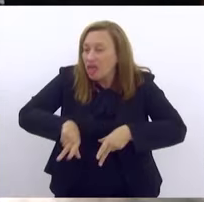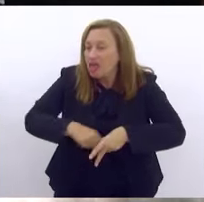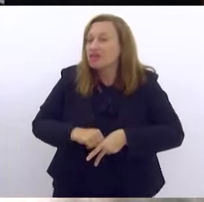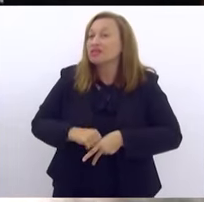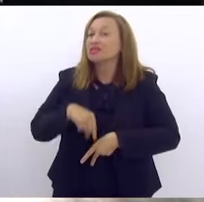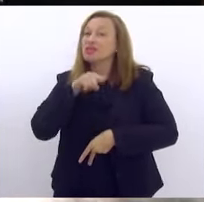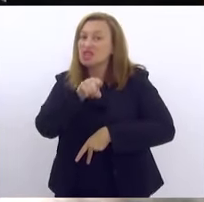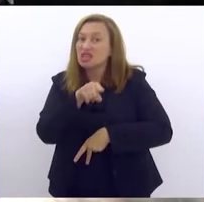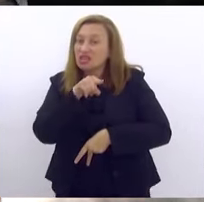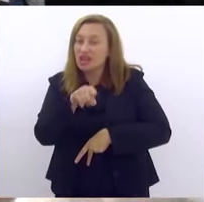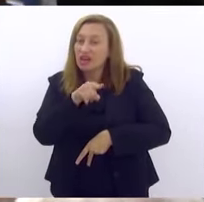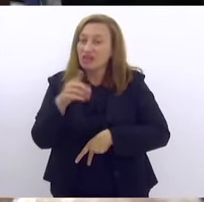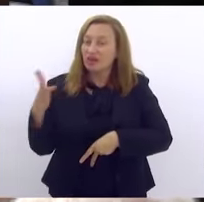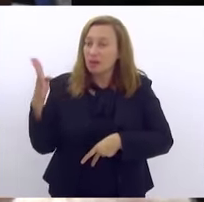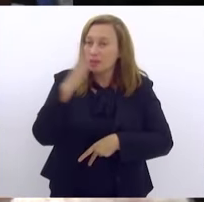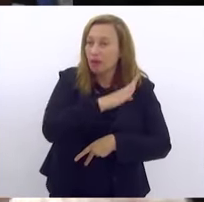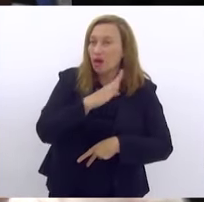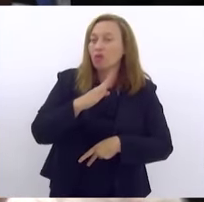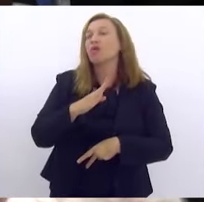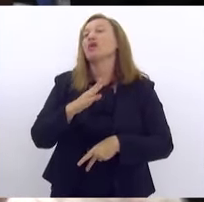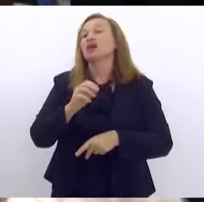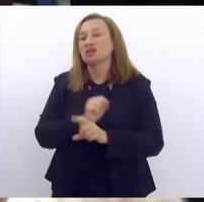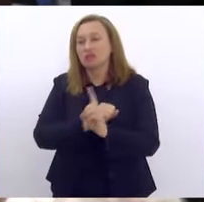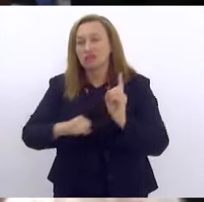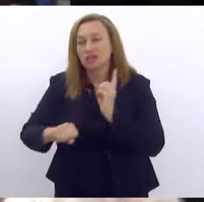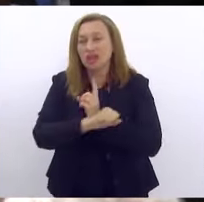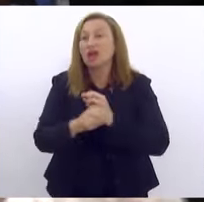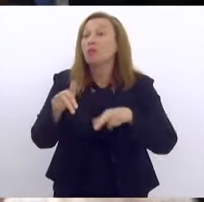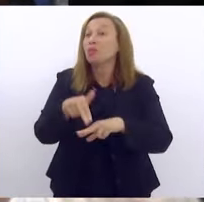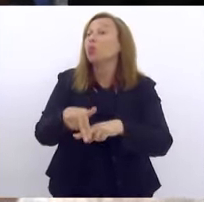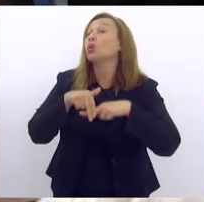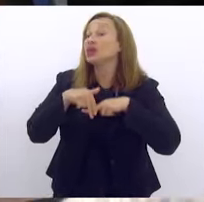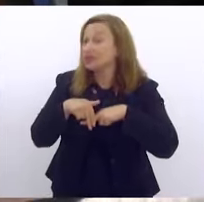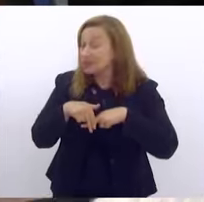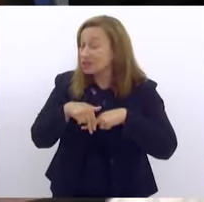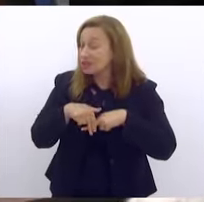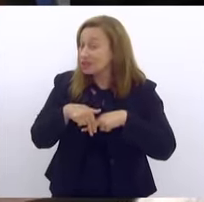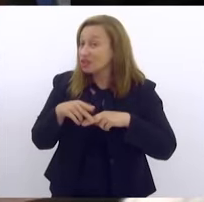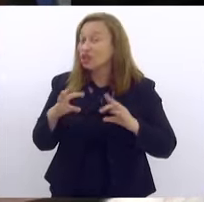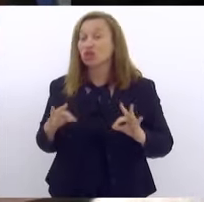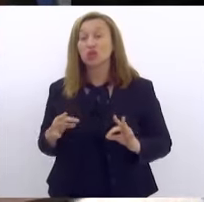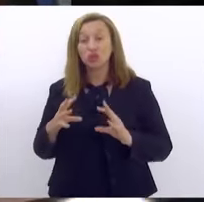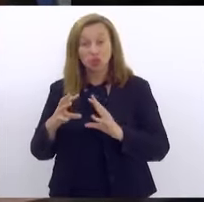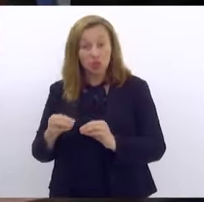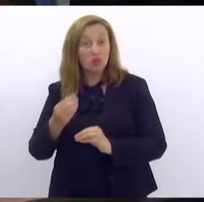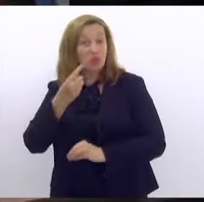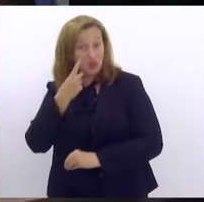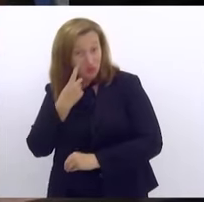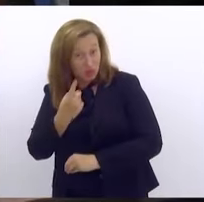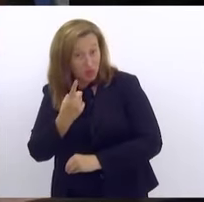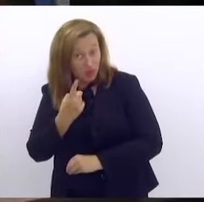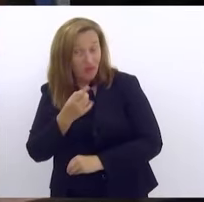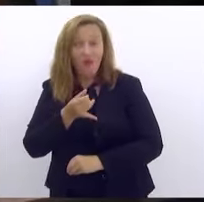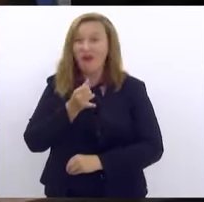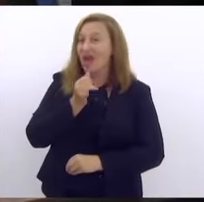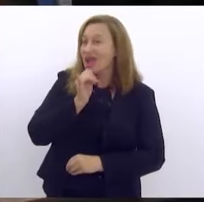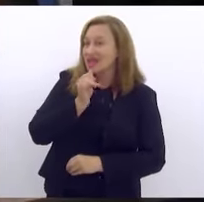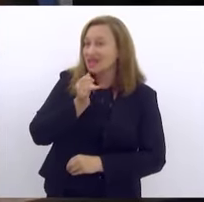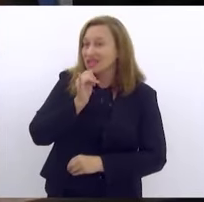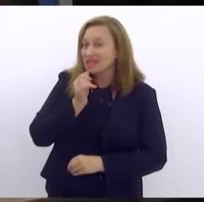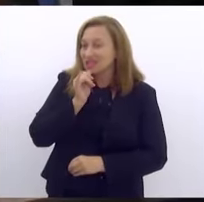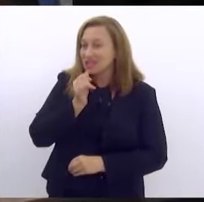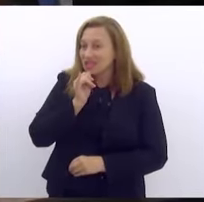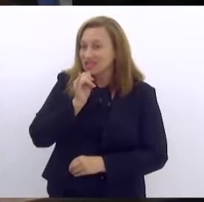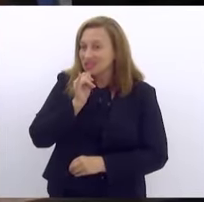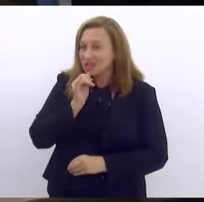corrupção é que faz mal ao cidadão. Por isso é que todo mundo viu, por exemplo, o corpo